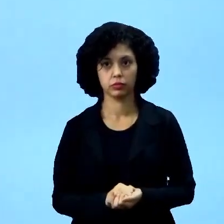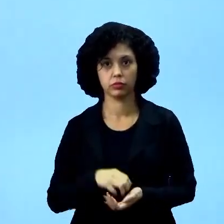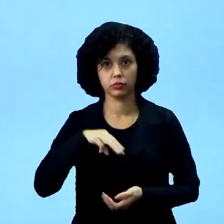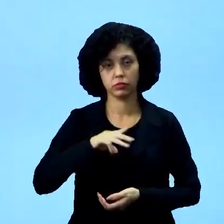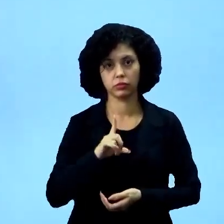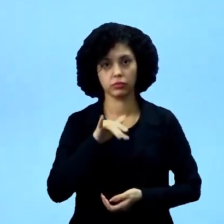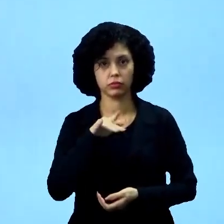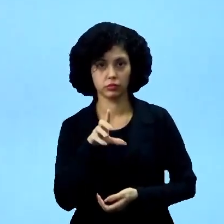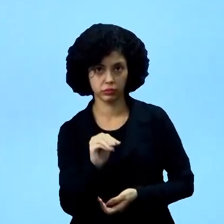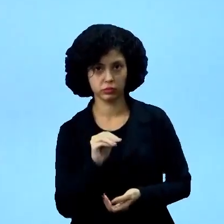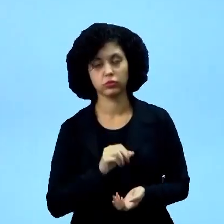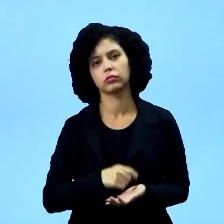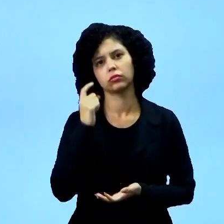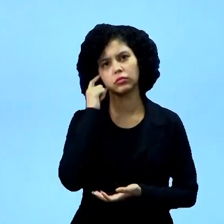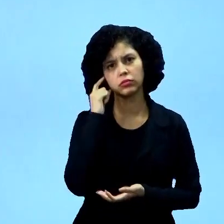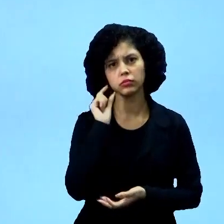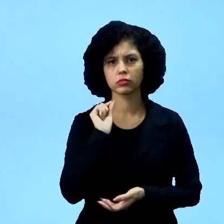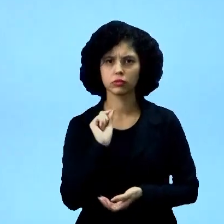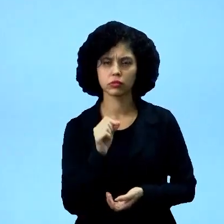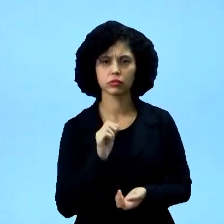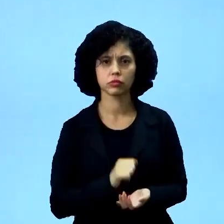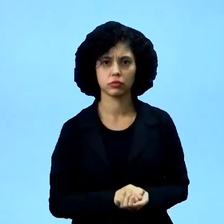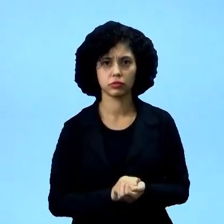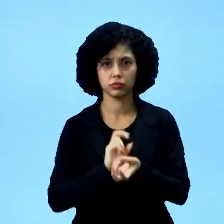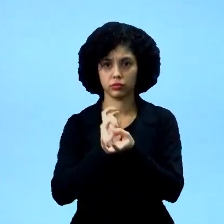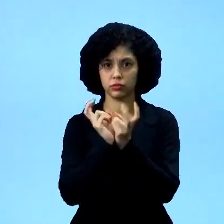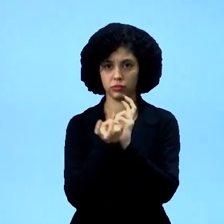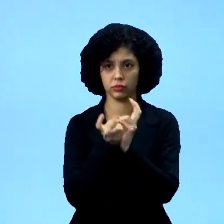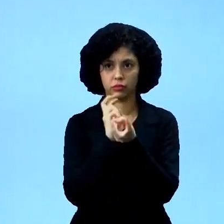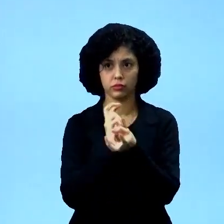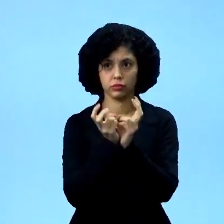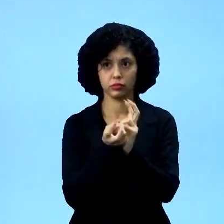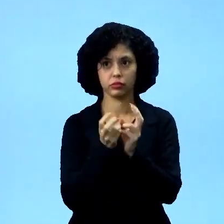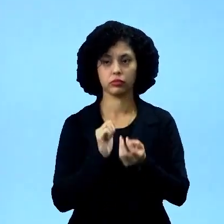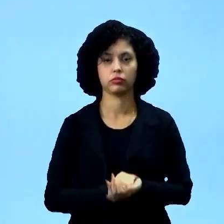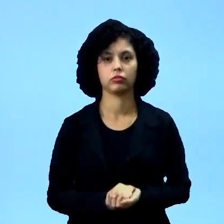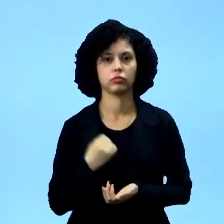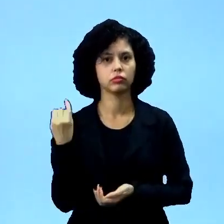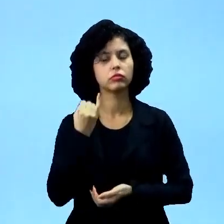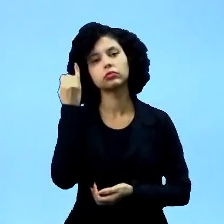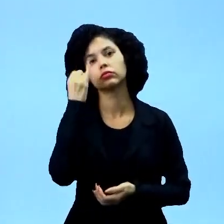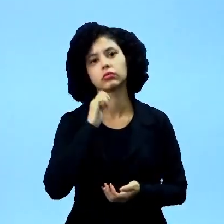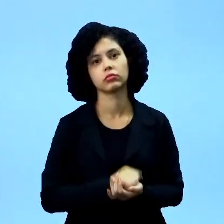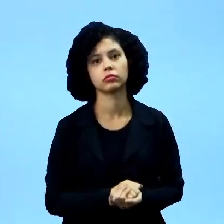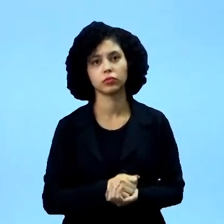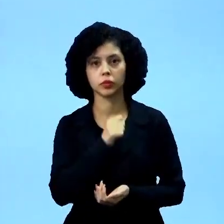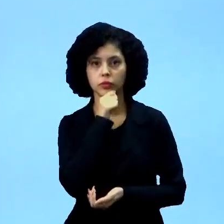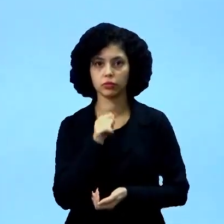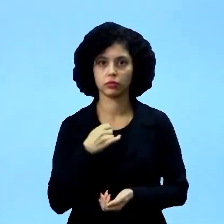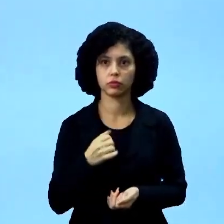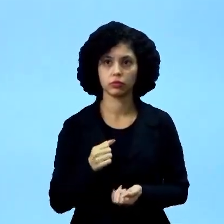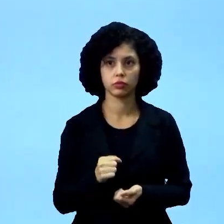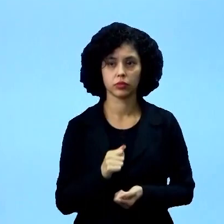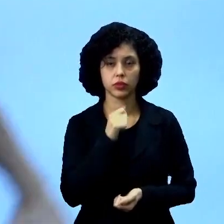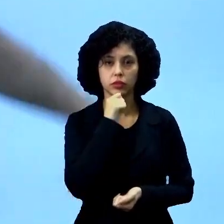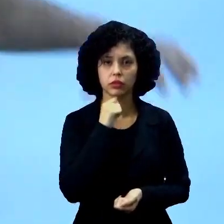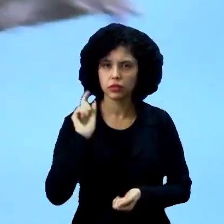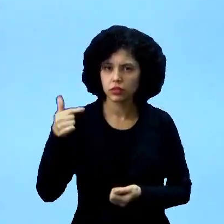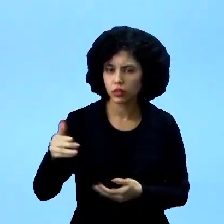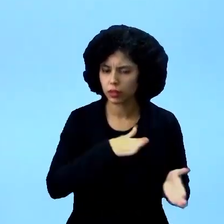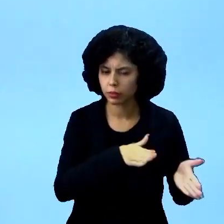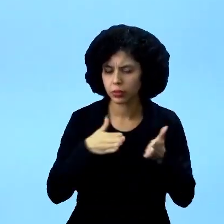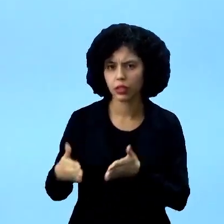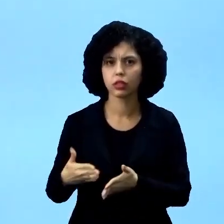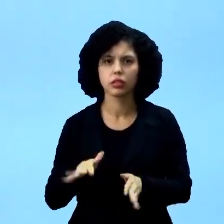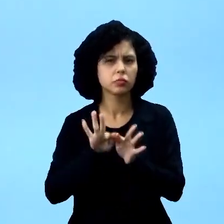o molejo, professor? Vamos pensar na capoeira, que tem um fundamento chamado ginga. Ginga é aquela